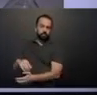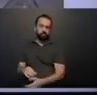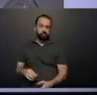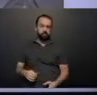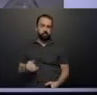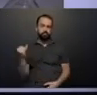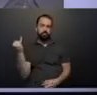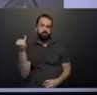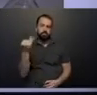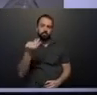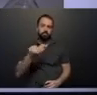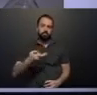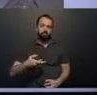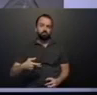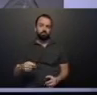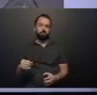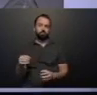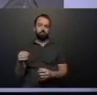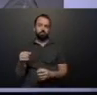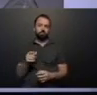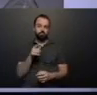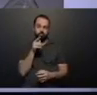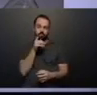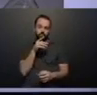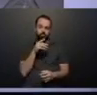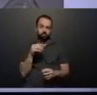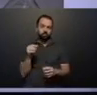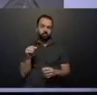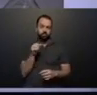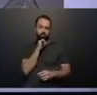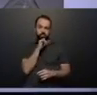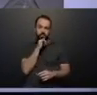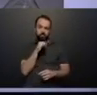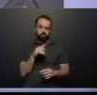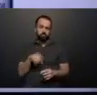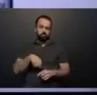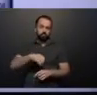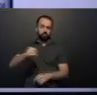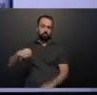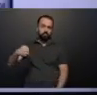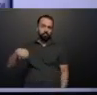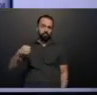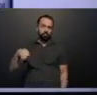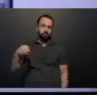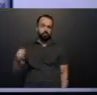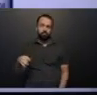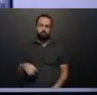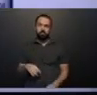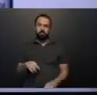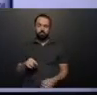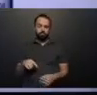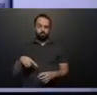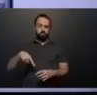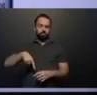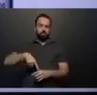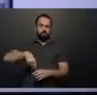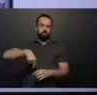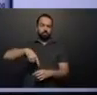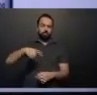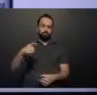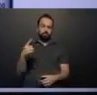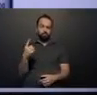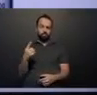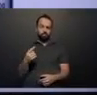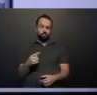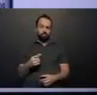fazer medidas precisas e também para mistura das substâncias. Aqui nós temos o bastão de vidro,